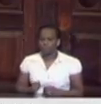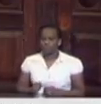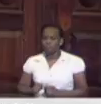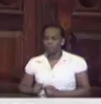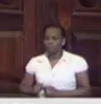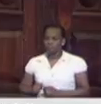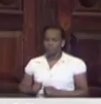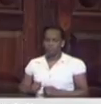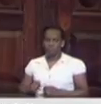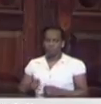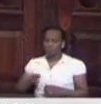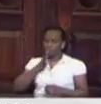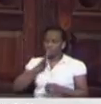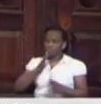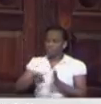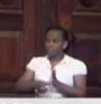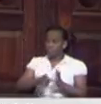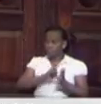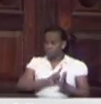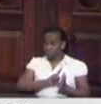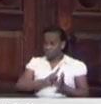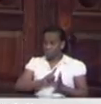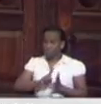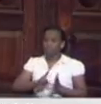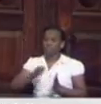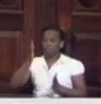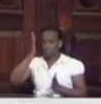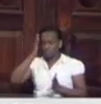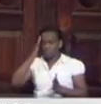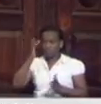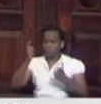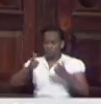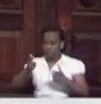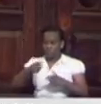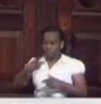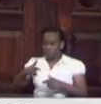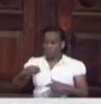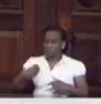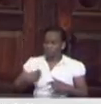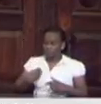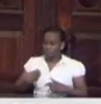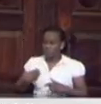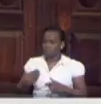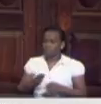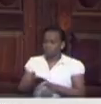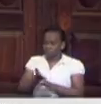E antes de conhecer e saber de onde vem o deputado Luiz Paulo,